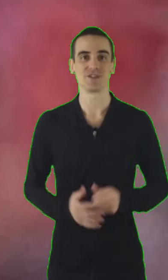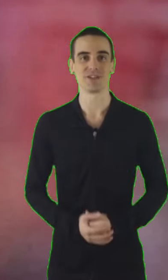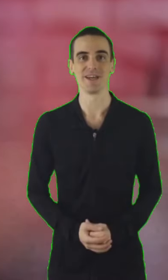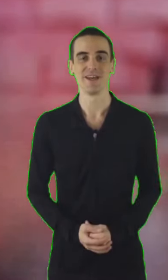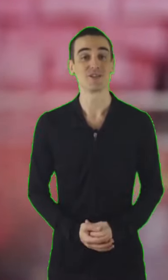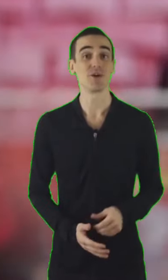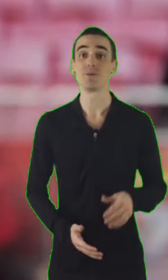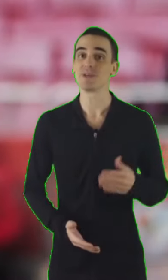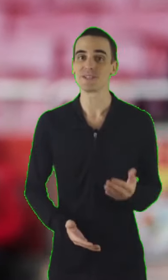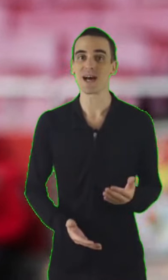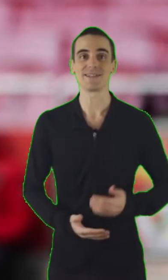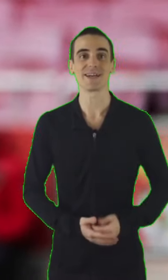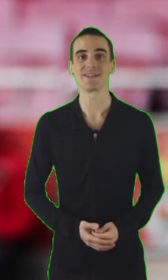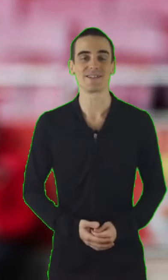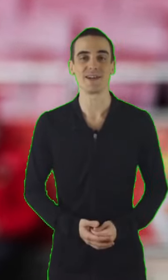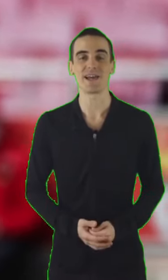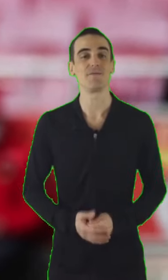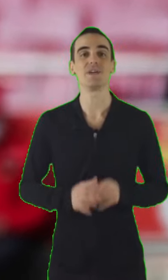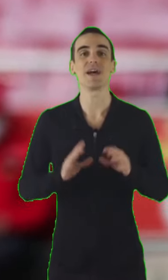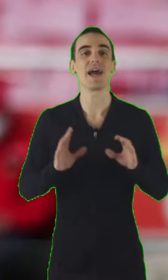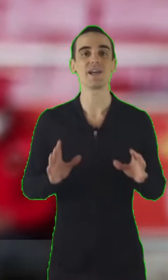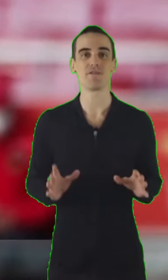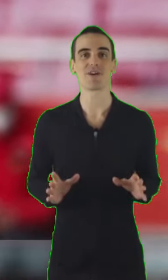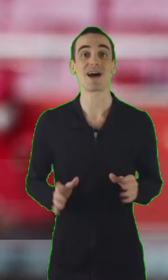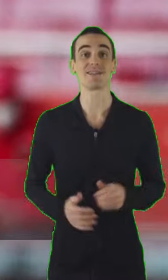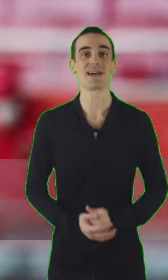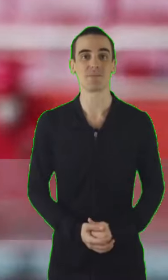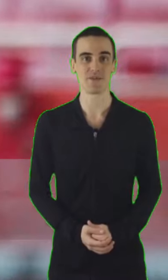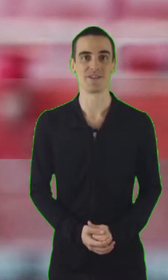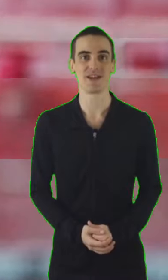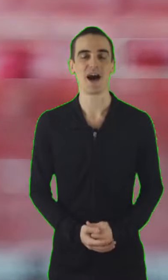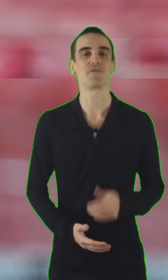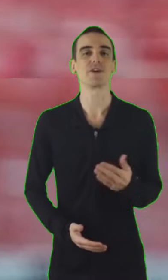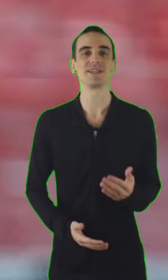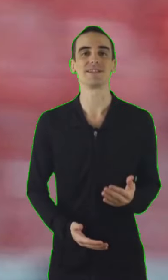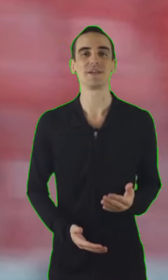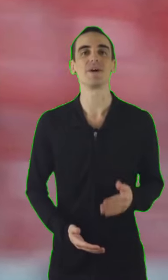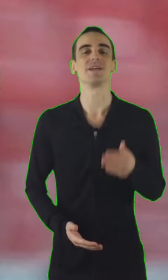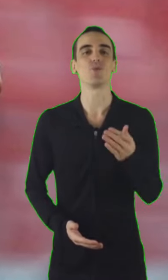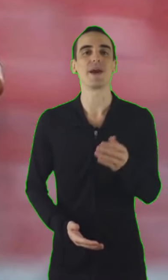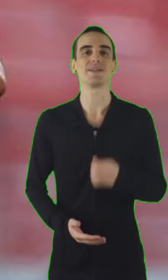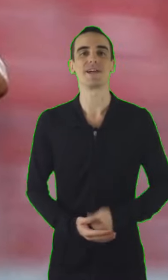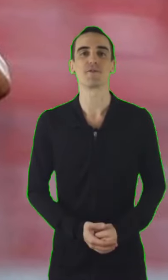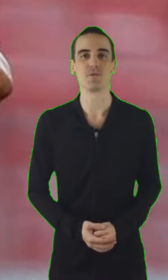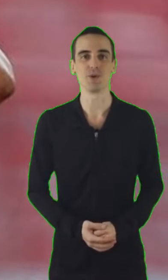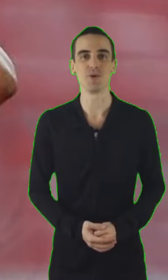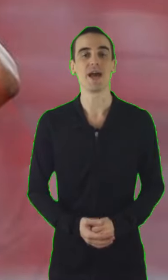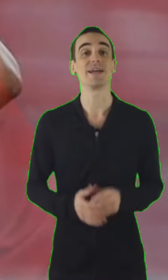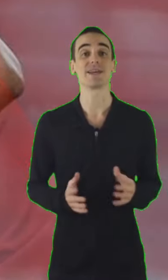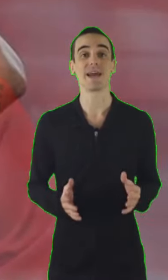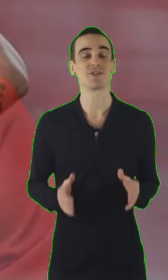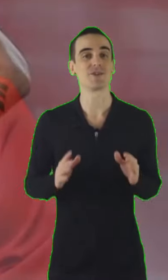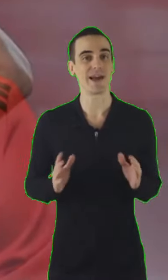aí, torcedor? O que acha da possível vinda de Lucas Veríssimo à Raposa? Deixe sua opinião nos comentários.